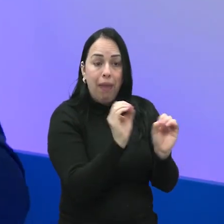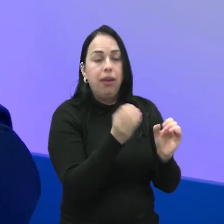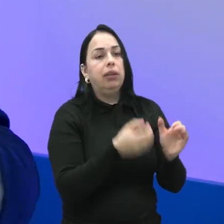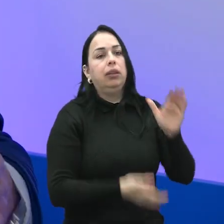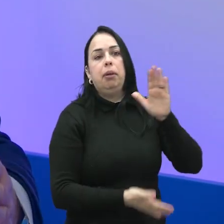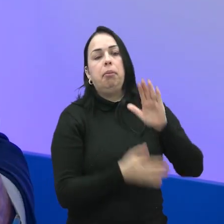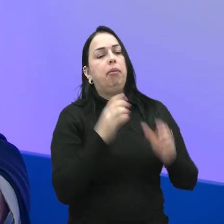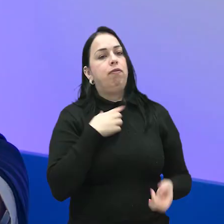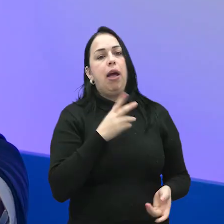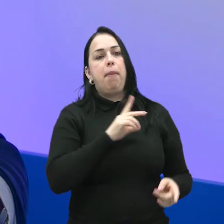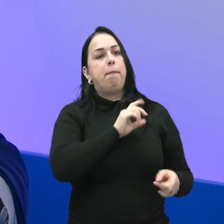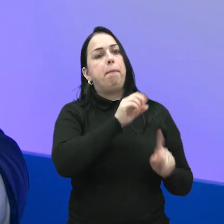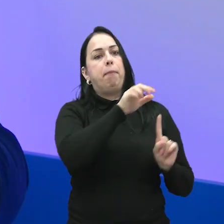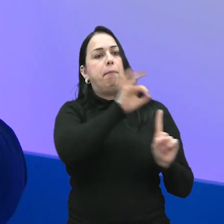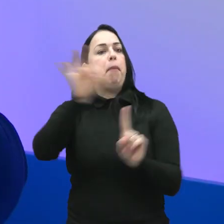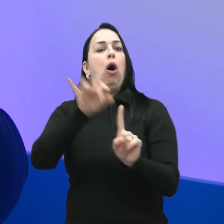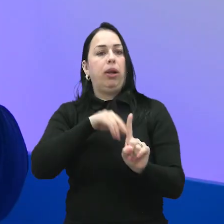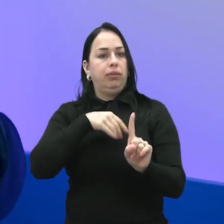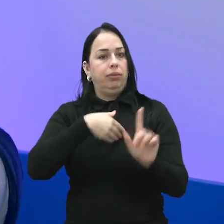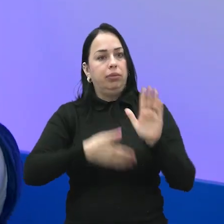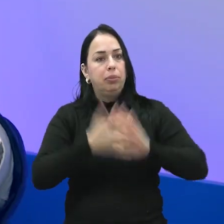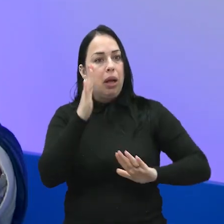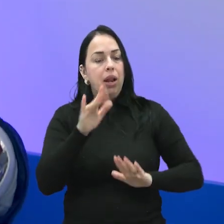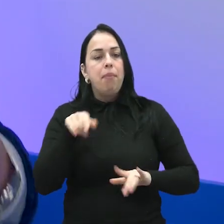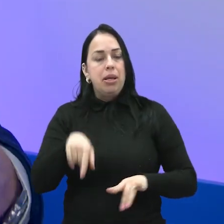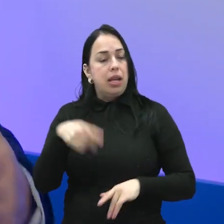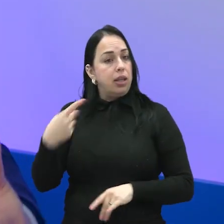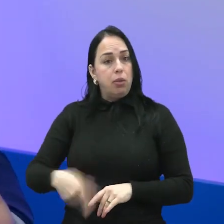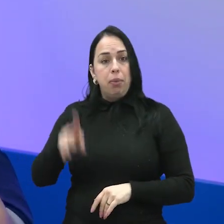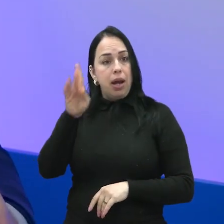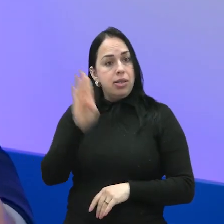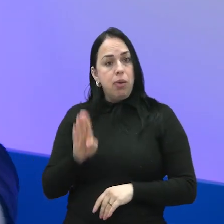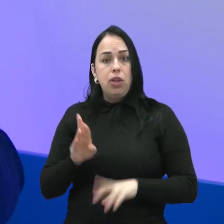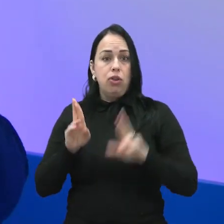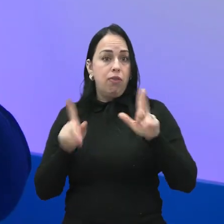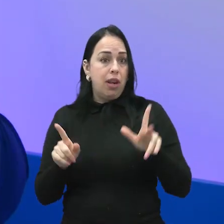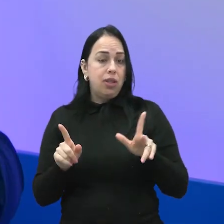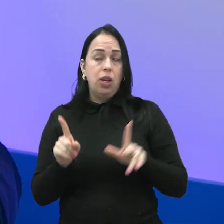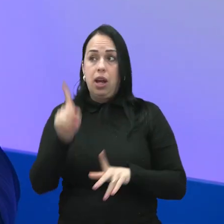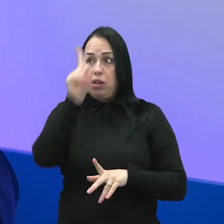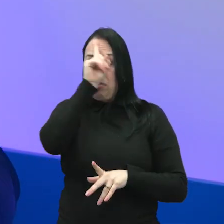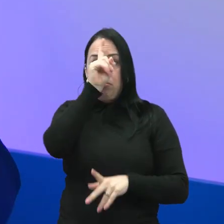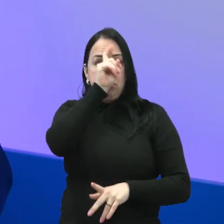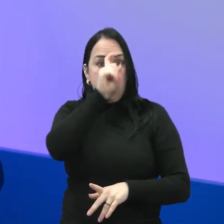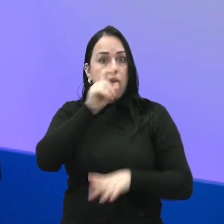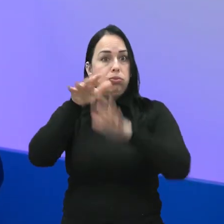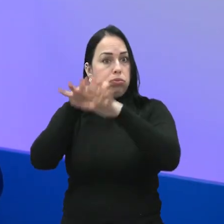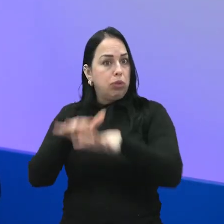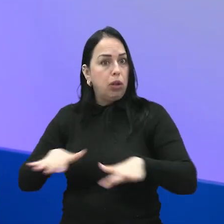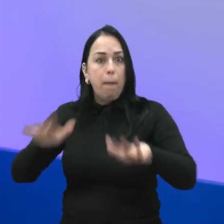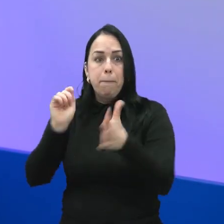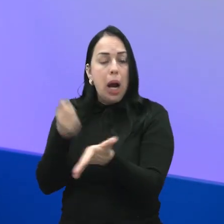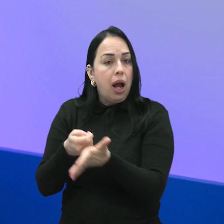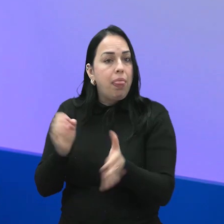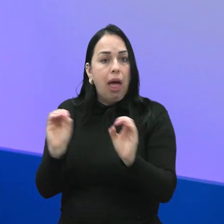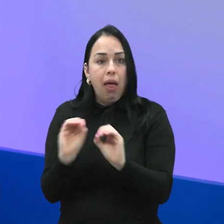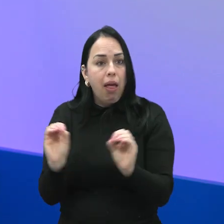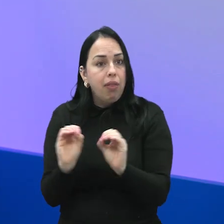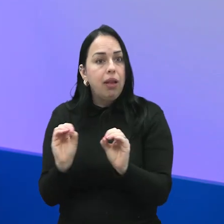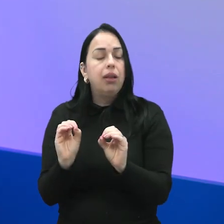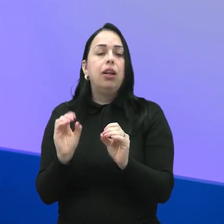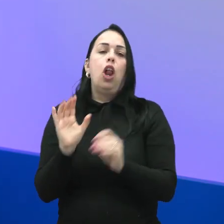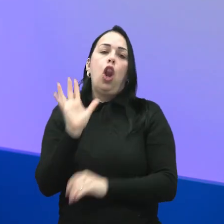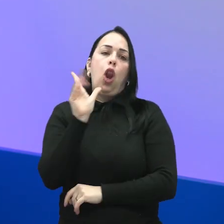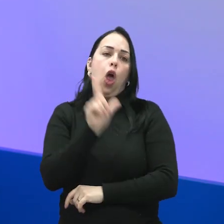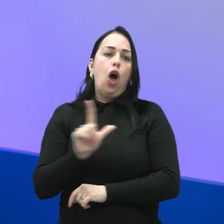não, todo mundo é atendido. Agora não tem hospital para todo mundo. É muita gente, as demandas são muito grandes. Então é